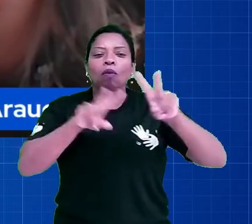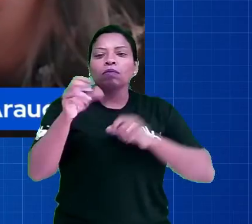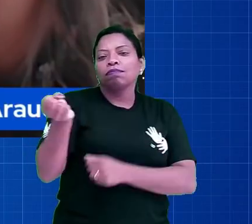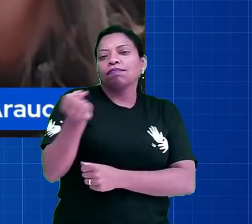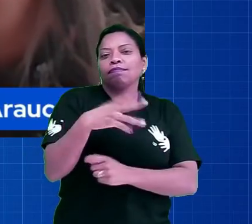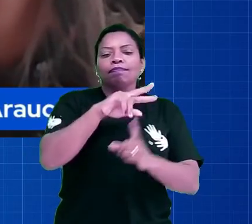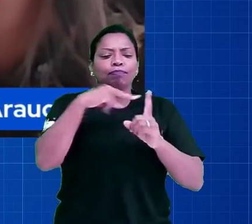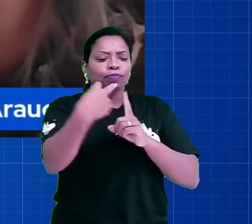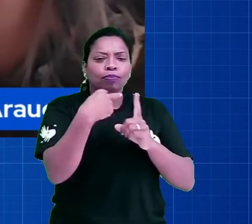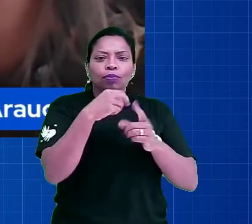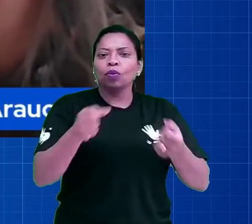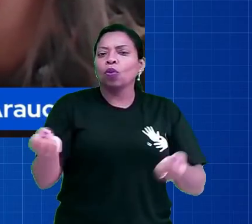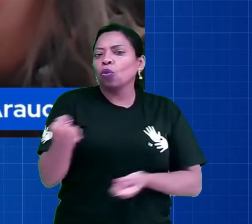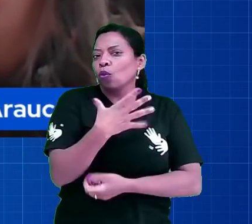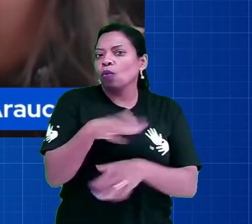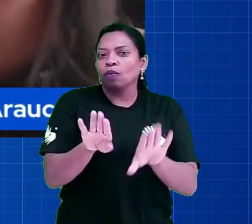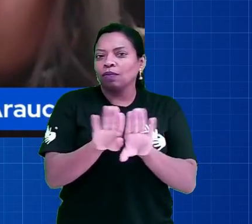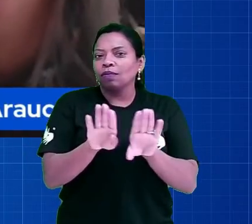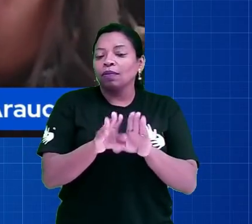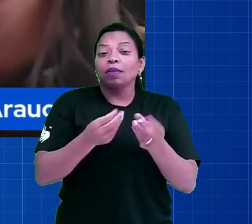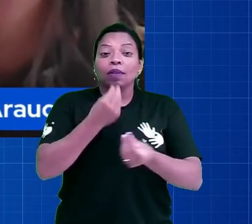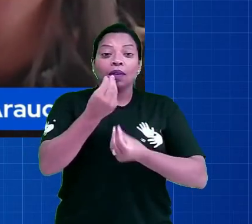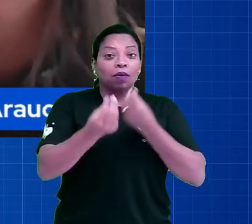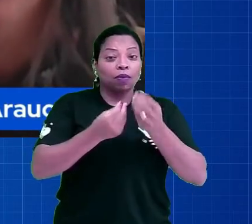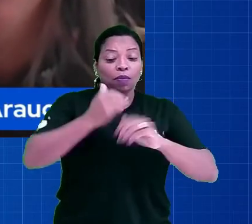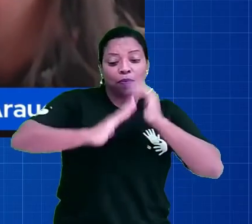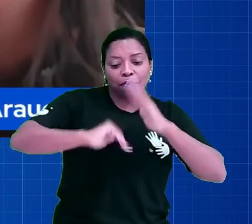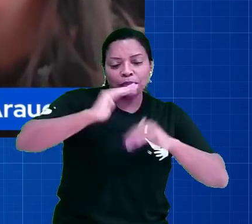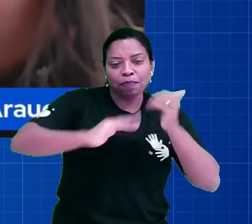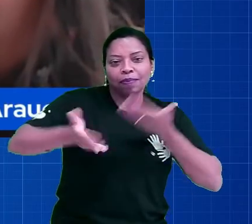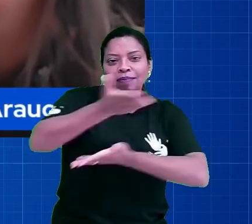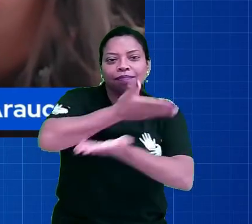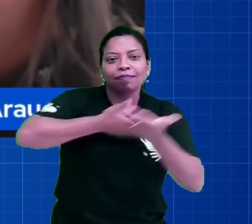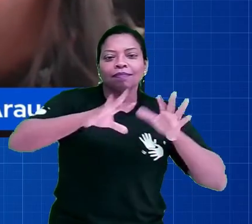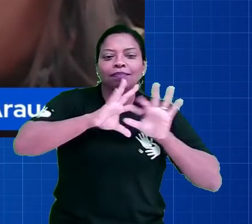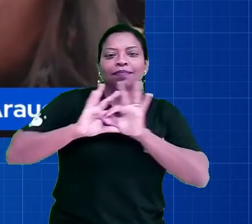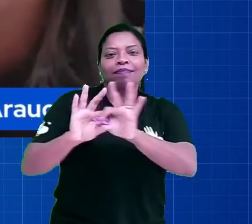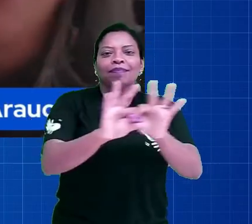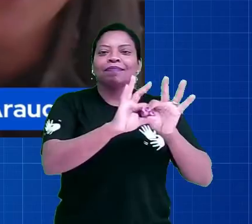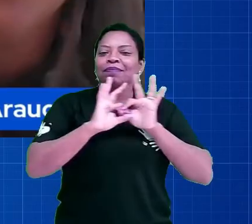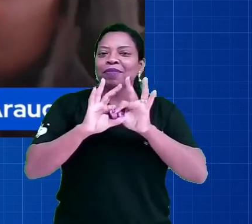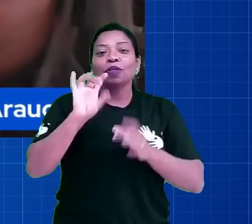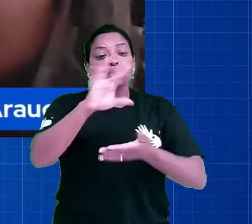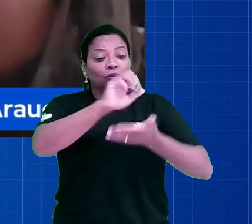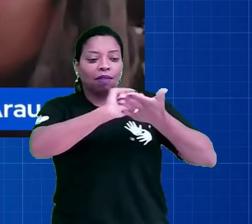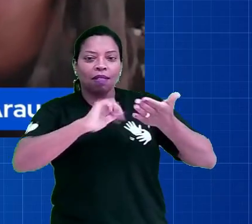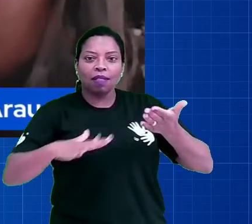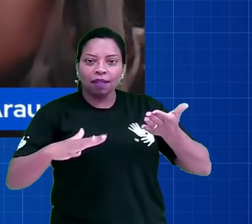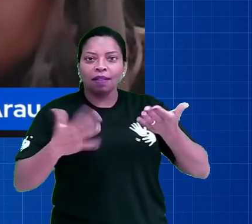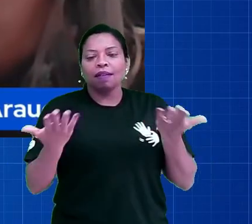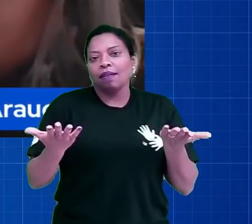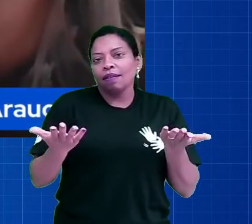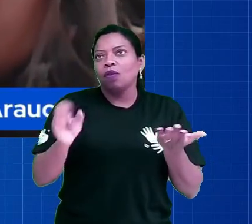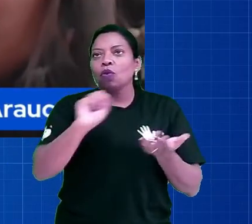nessa questão das práticas colaborativas, né? Não só das unidades que têm agora o co-ensino,